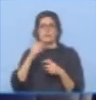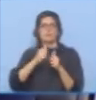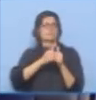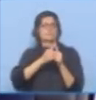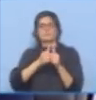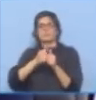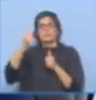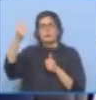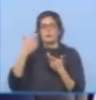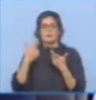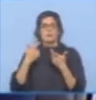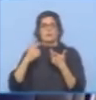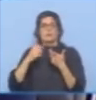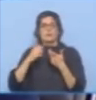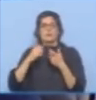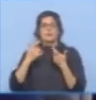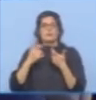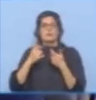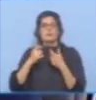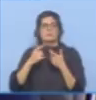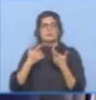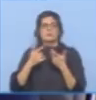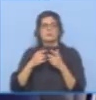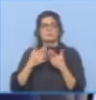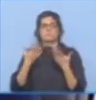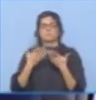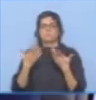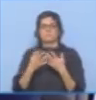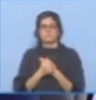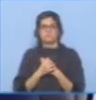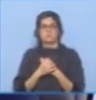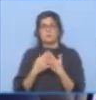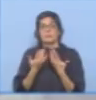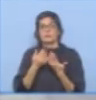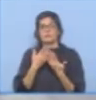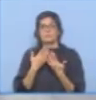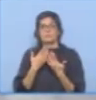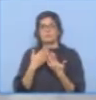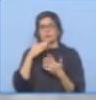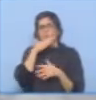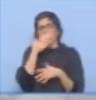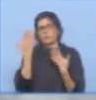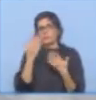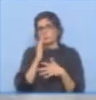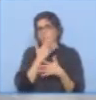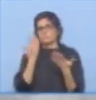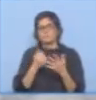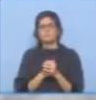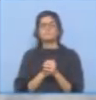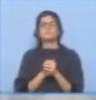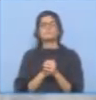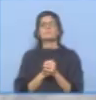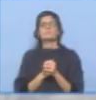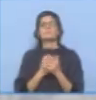é realmente pequeno grupo que vai, não é? Mas, os outros estão em comunhão. E pode ser que tudo acabe, a Jornada Mundial da Juventude,